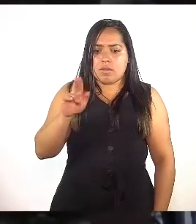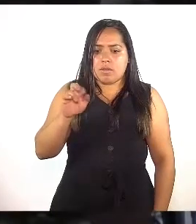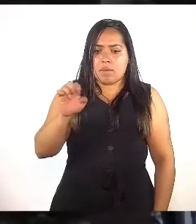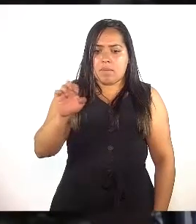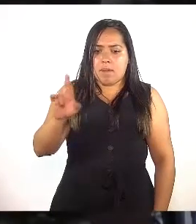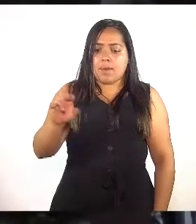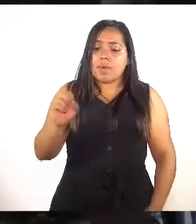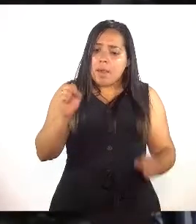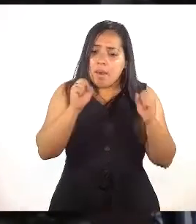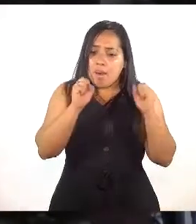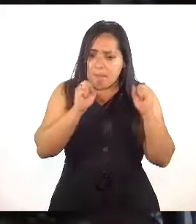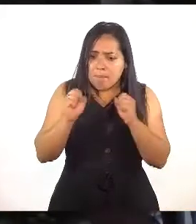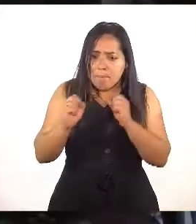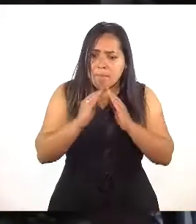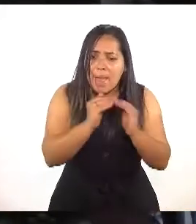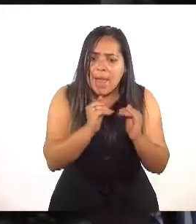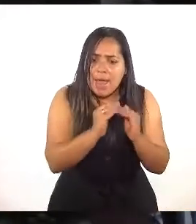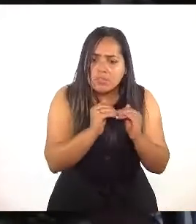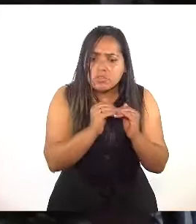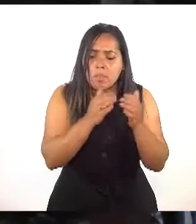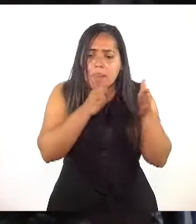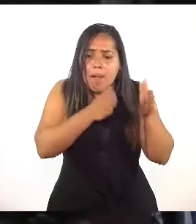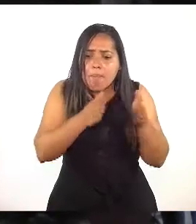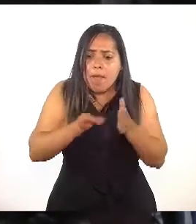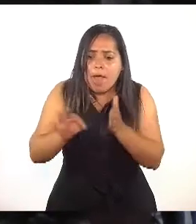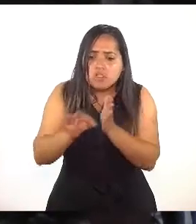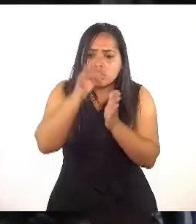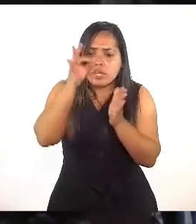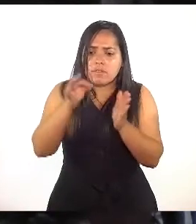por favor. perfeito. Perfeito. Canela.